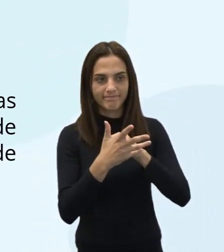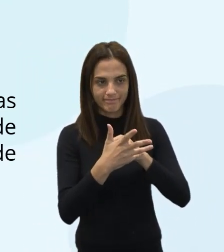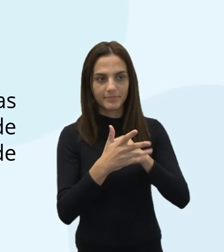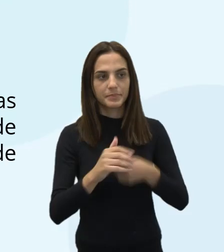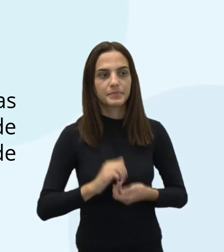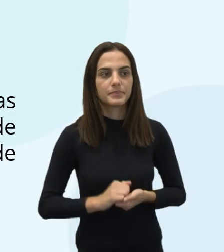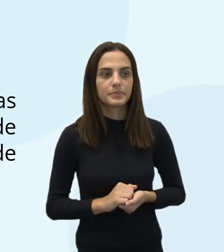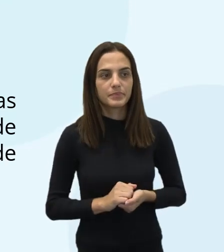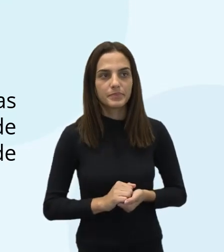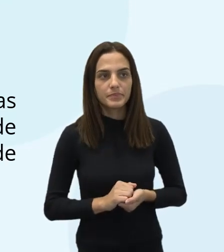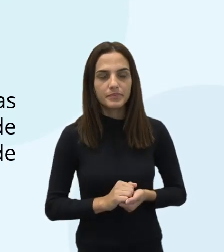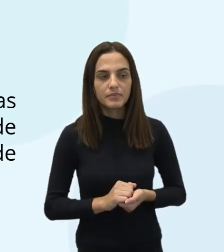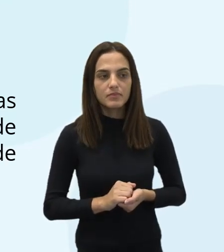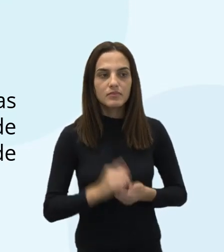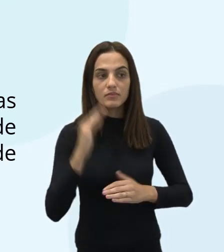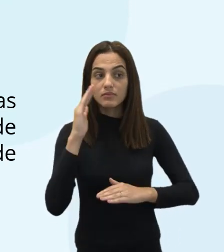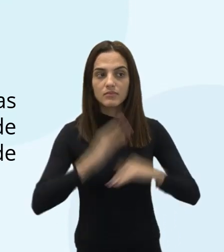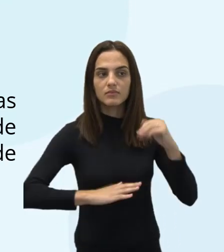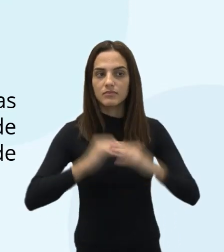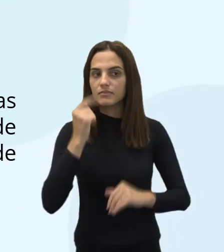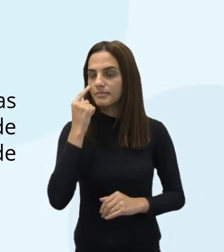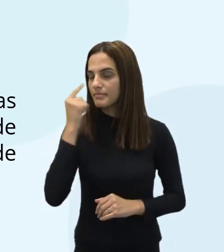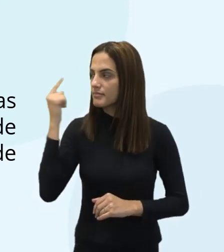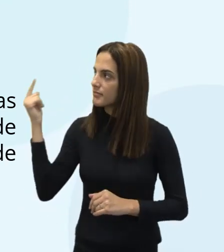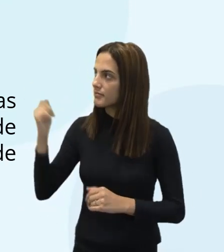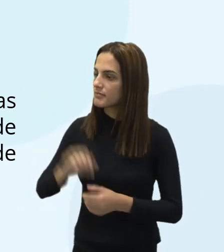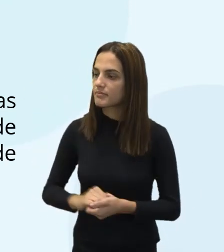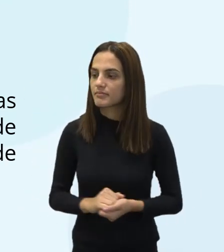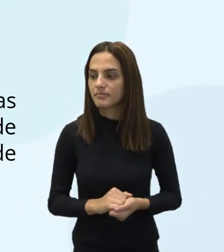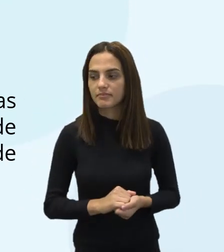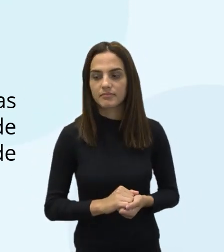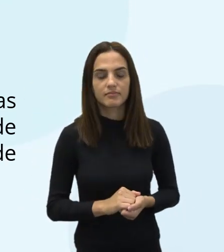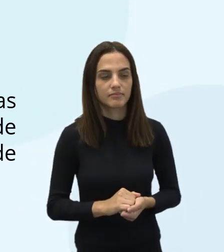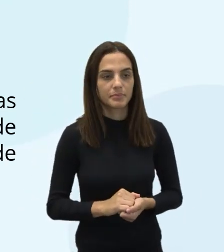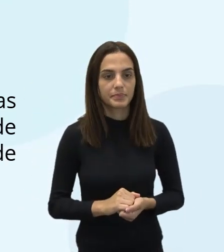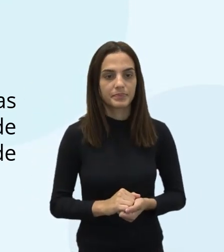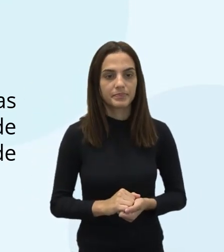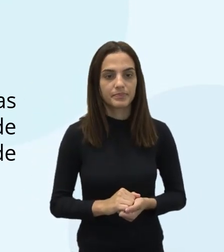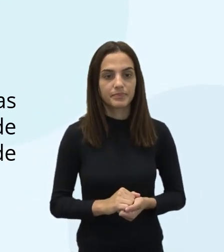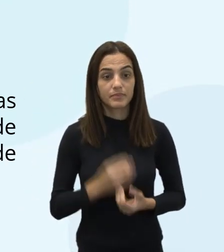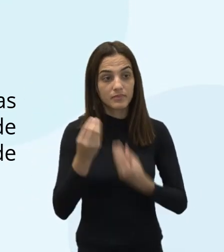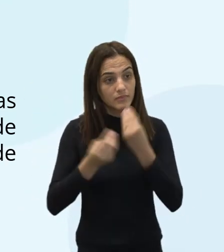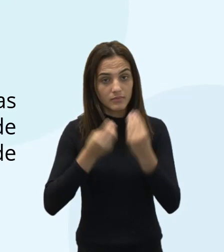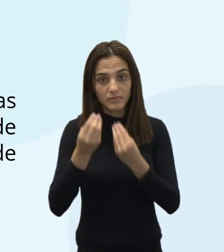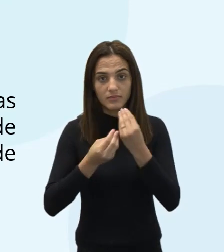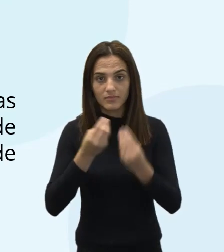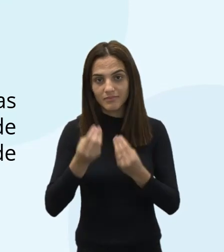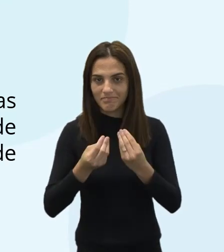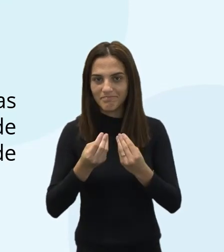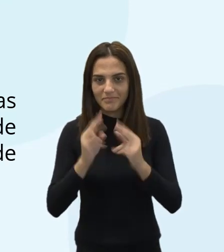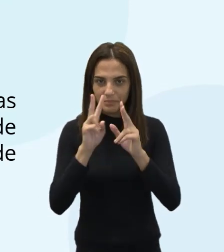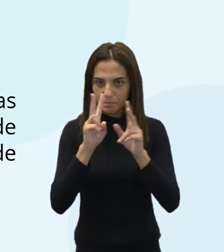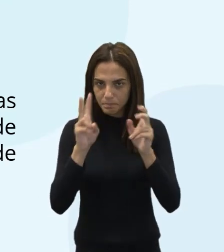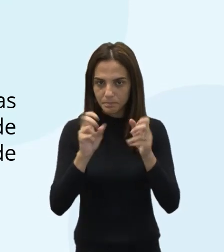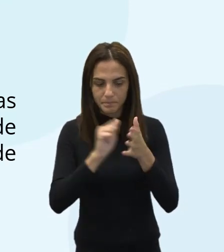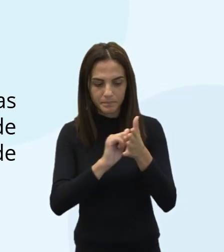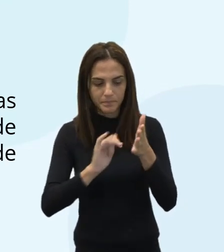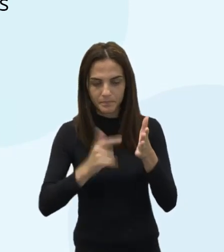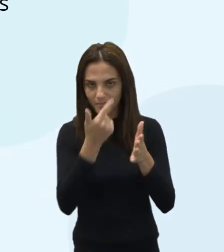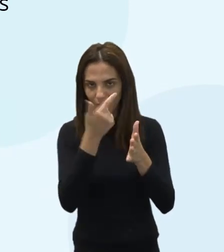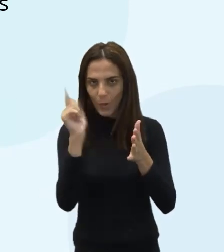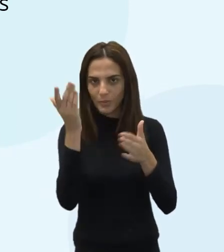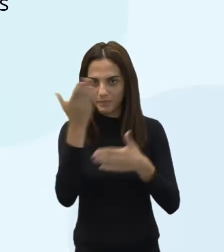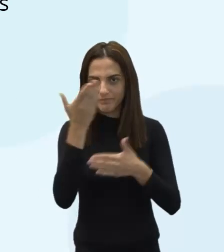conta dessa habilidade aí, ela é uma das coisas aí. E aí, como modelo de atividade, passa para o próximo slide,